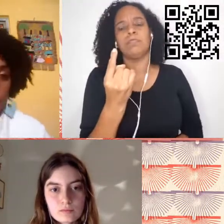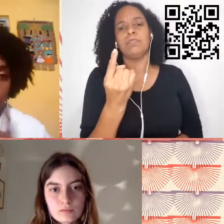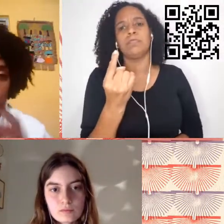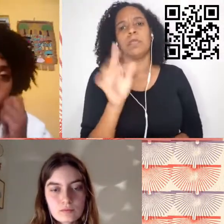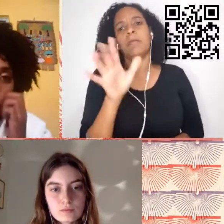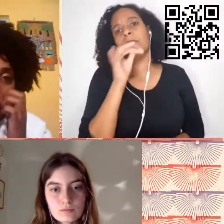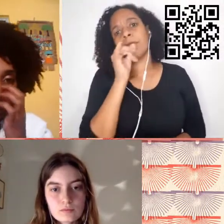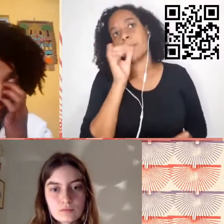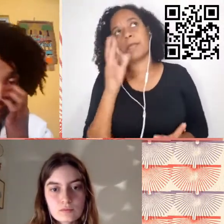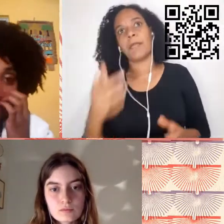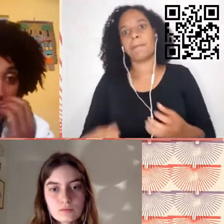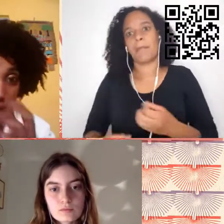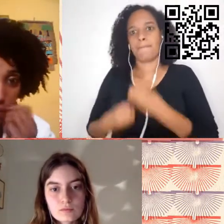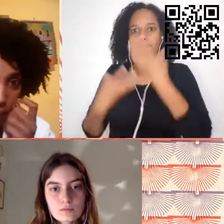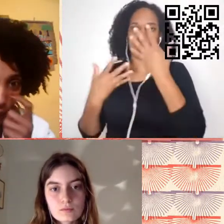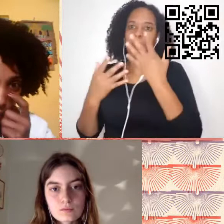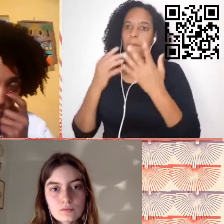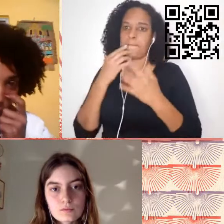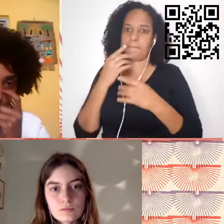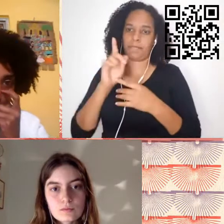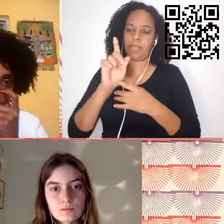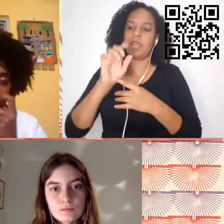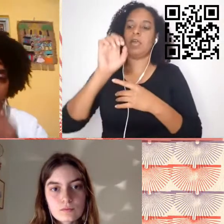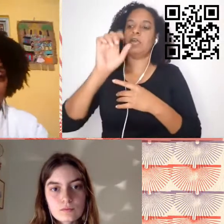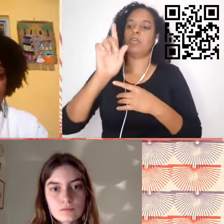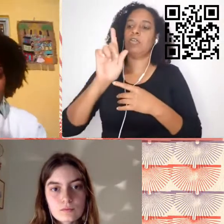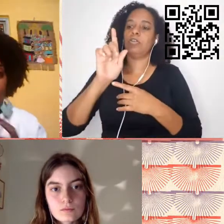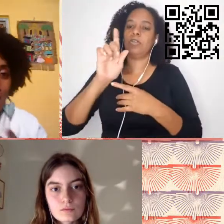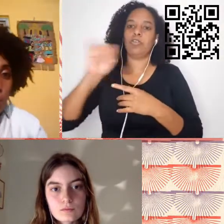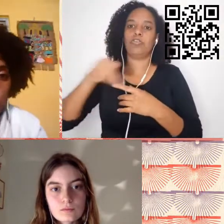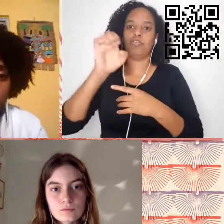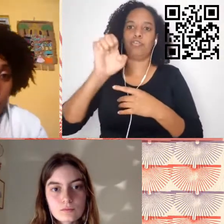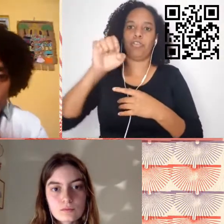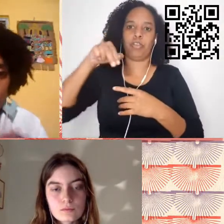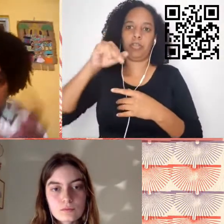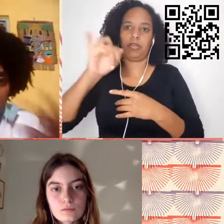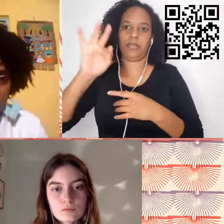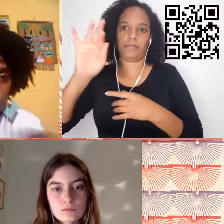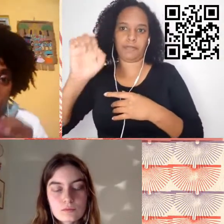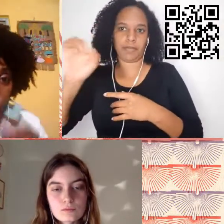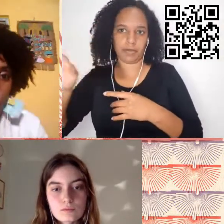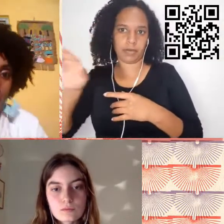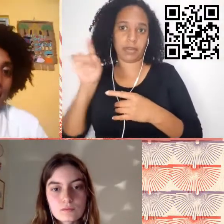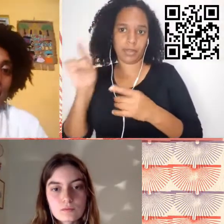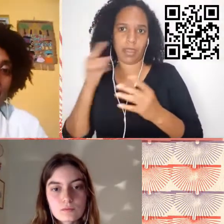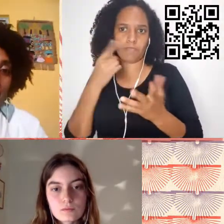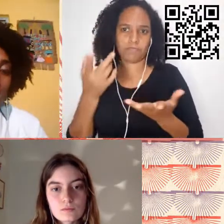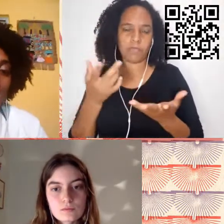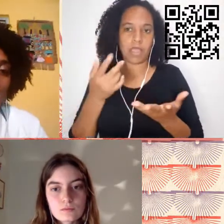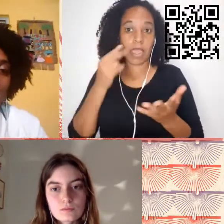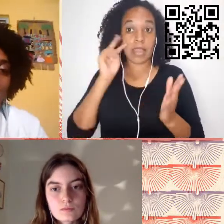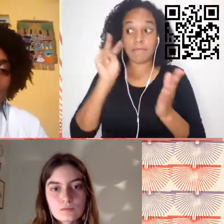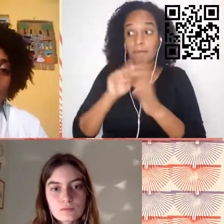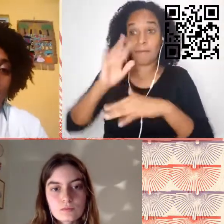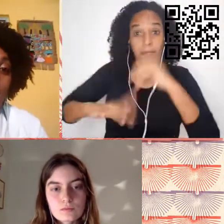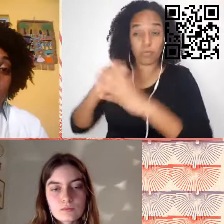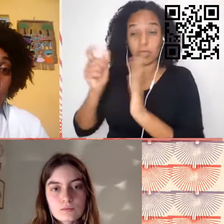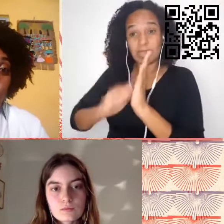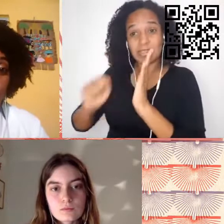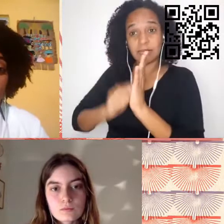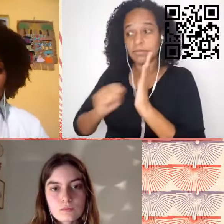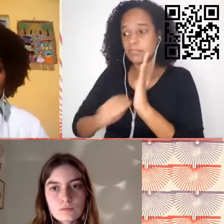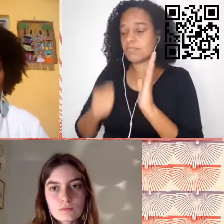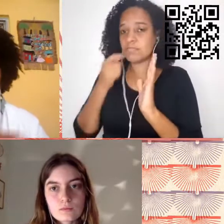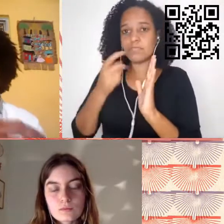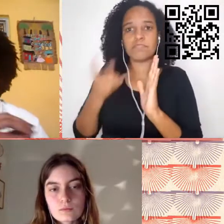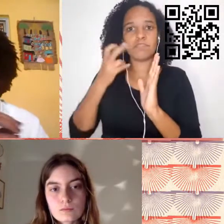um poema da Jennifer Nascimento, né, que ela traz, mesmo observando a obra dela, ela tem